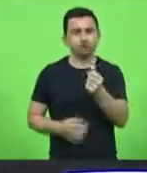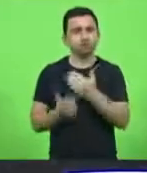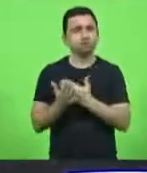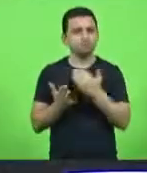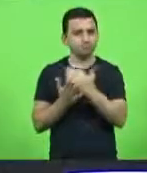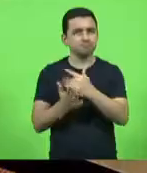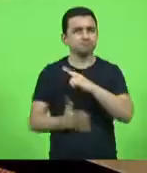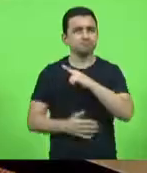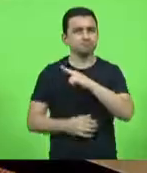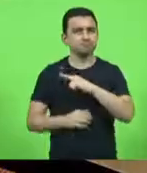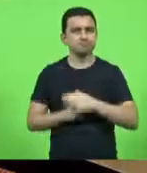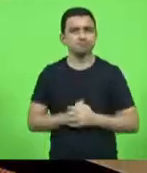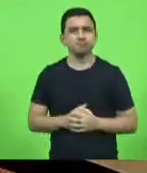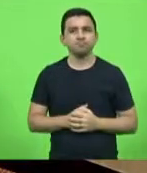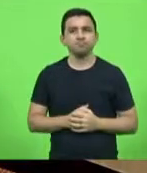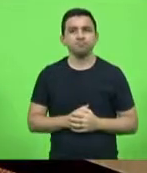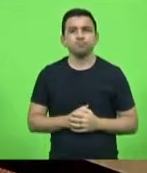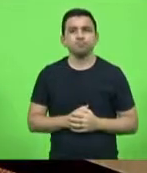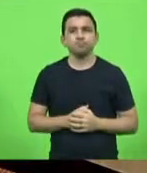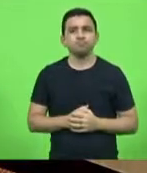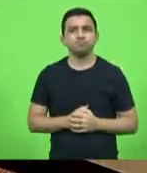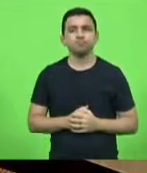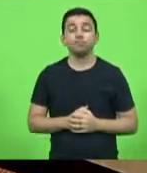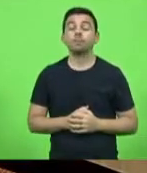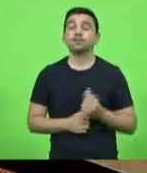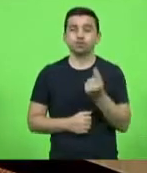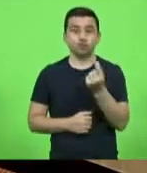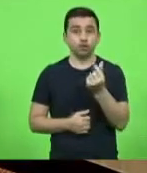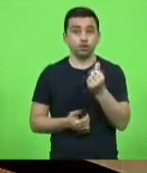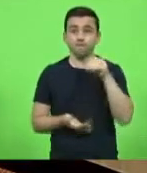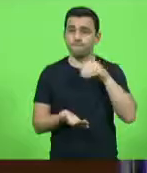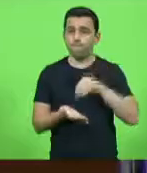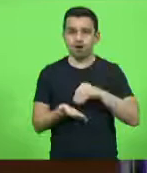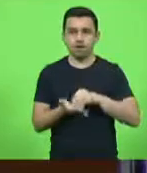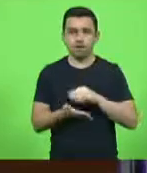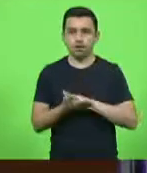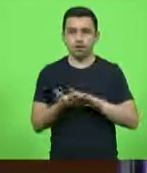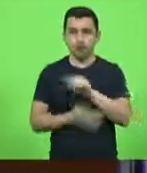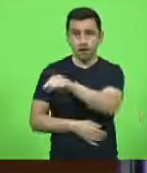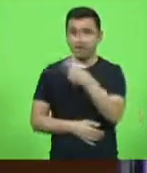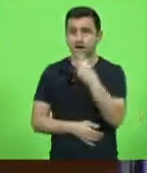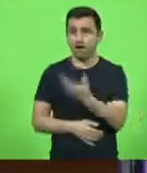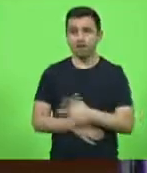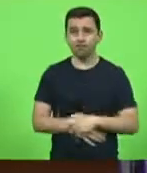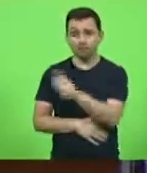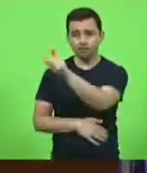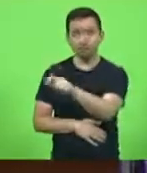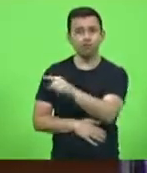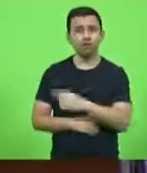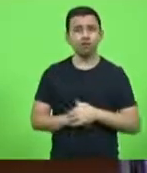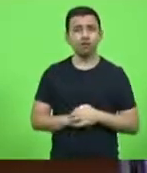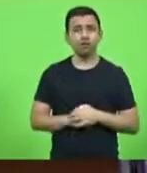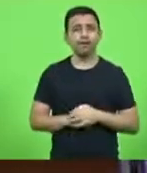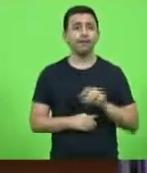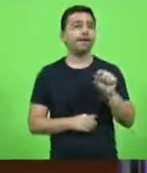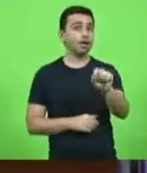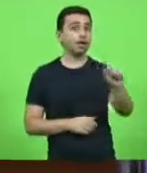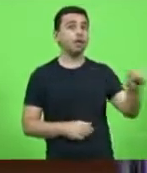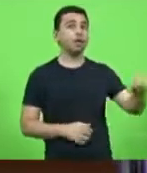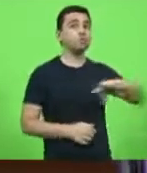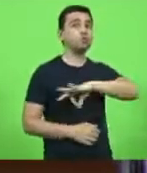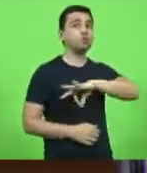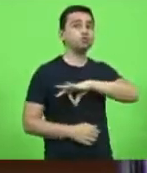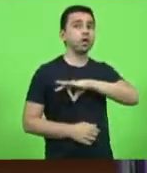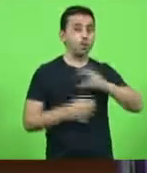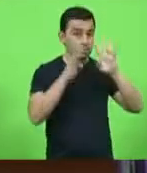sim o curso não falta ele diz alimentos só que quem a policial que está me